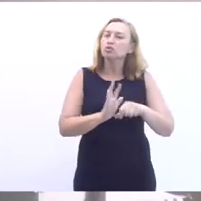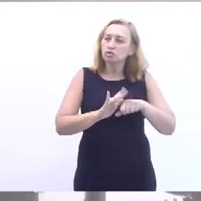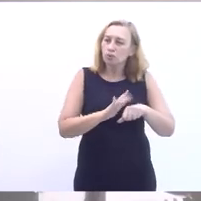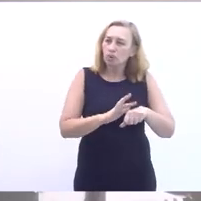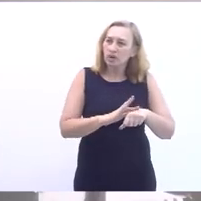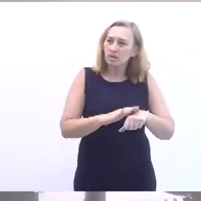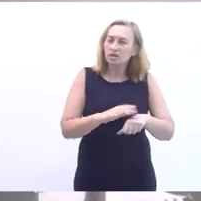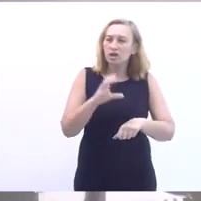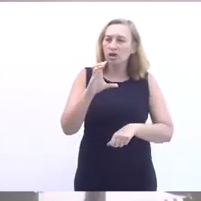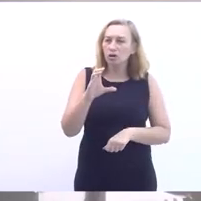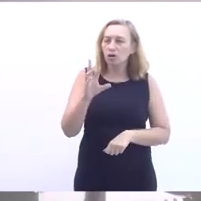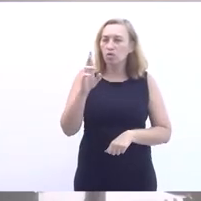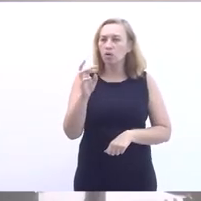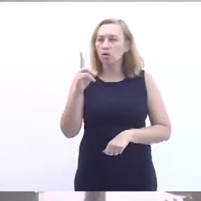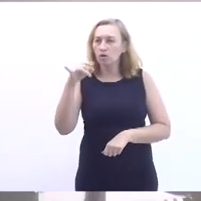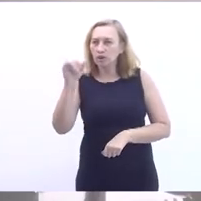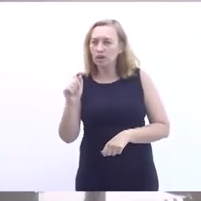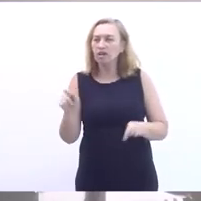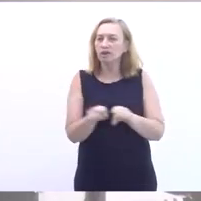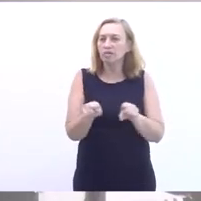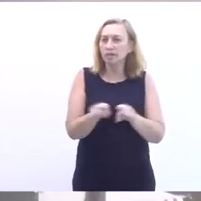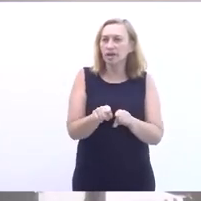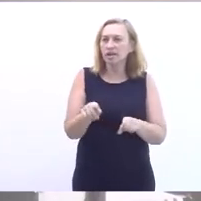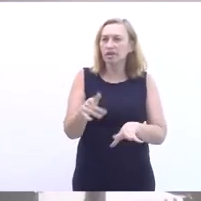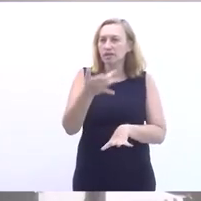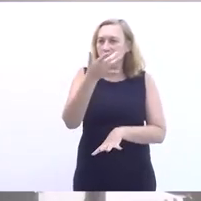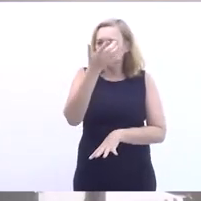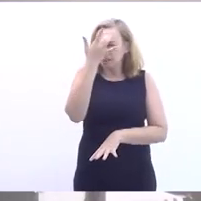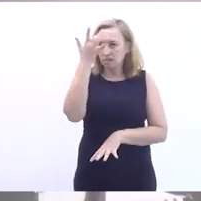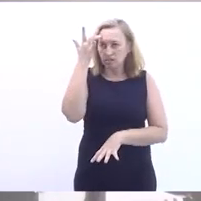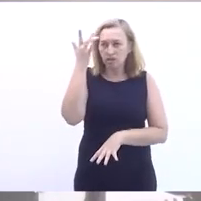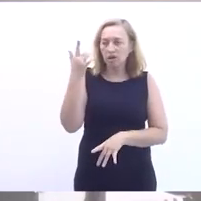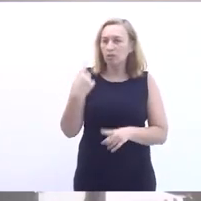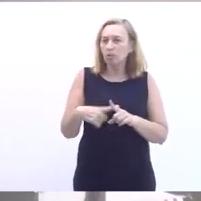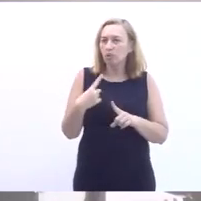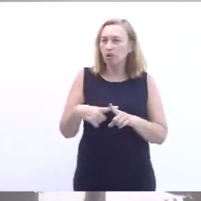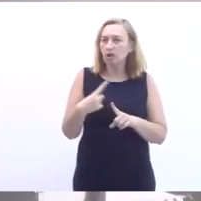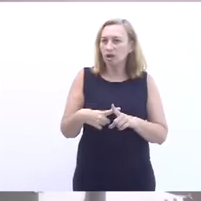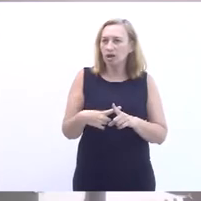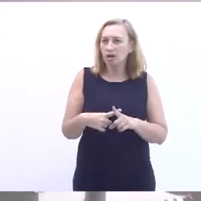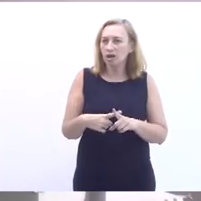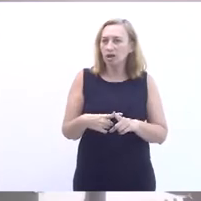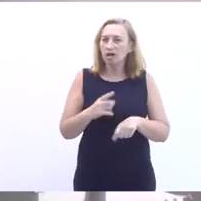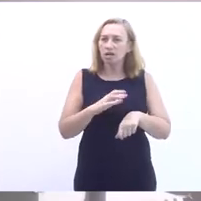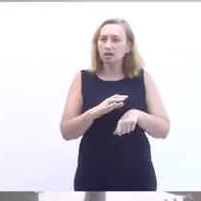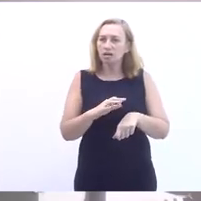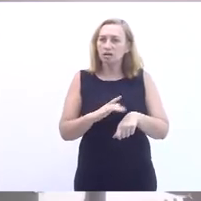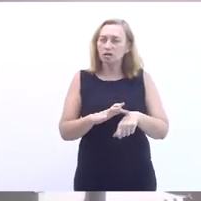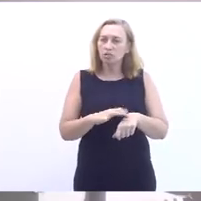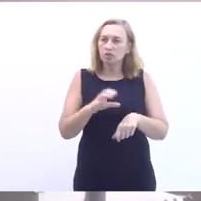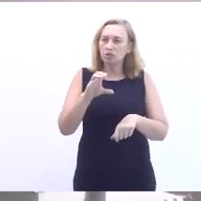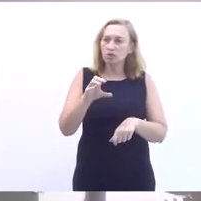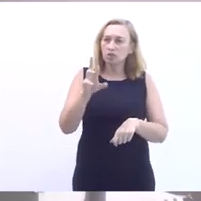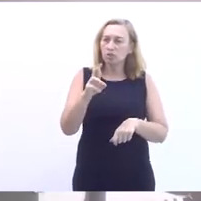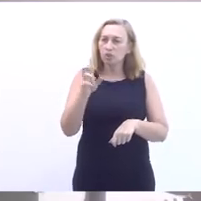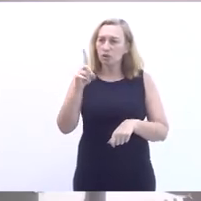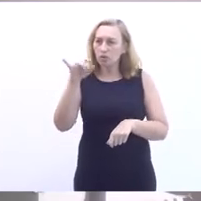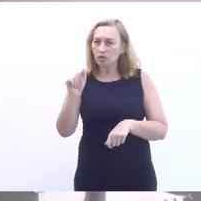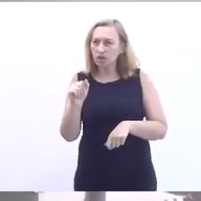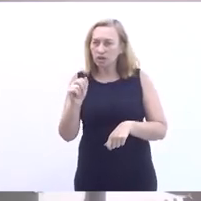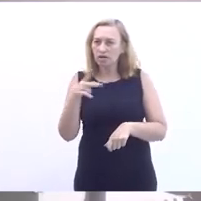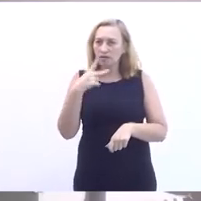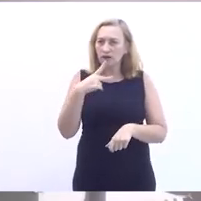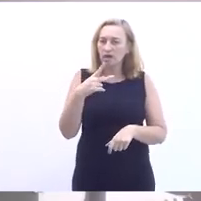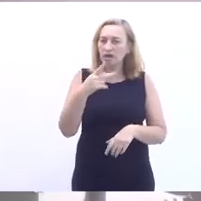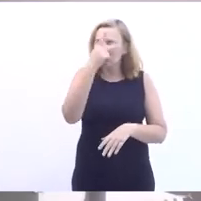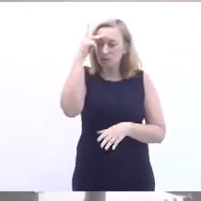mental Porque a reforma psiquiátrica ela supõe que as pessoas que deixam de ficar 30 anos trancadas